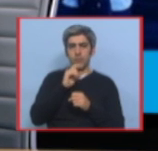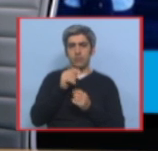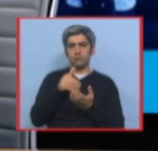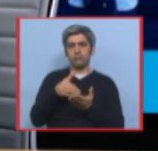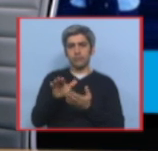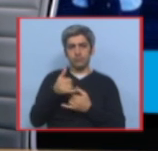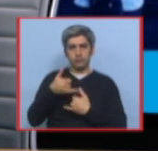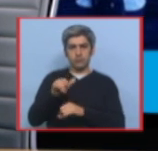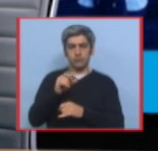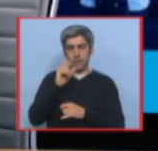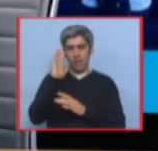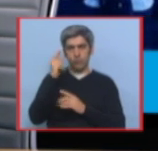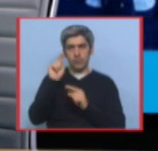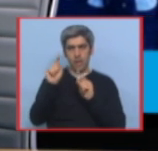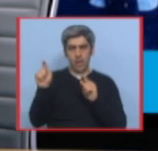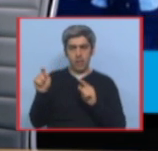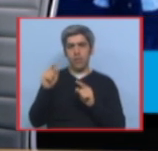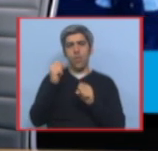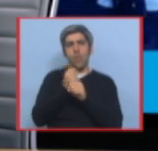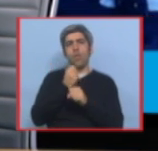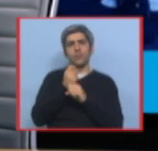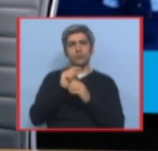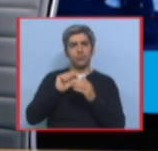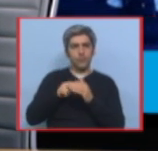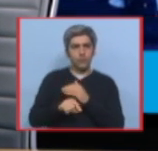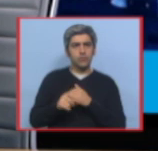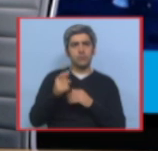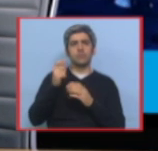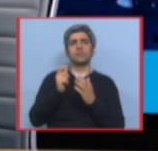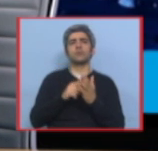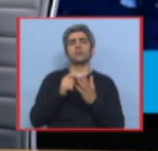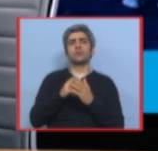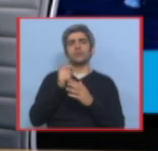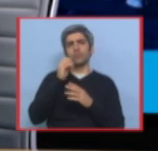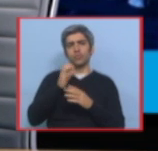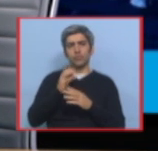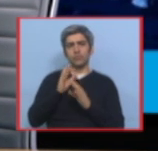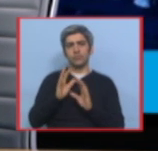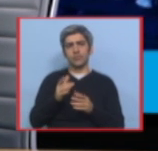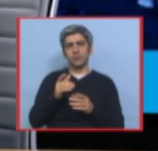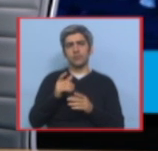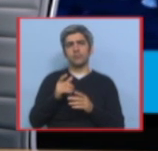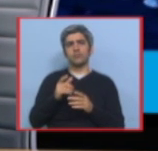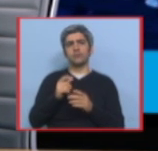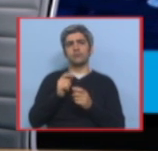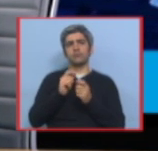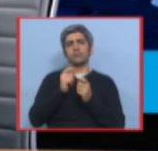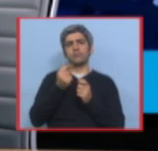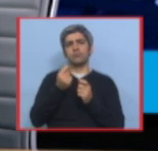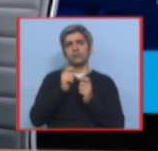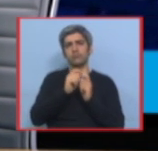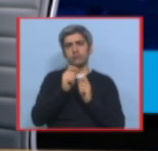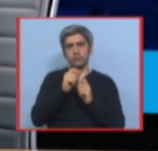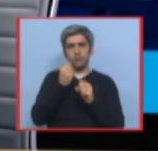despejos aconteçam. Obras de fundo, a necessidade do senhorio ter capacidade para renovar o prédio,